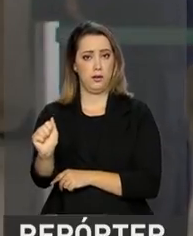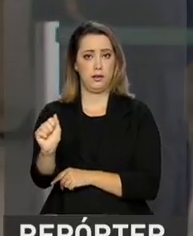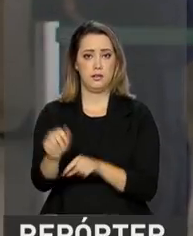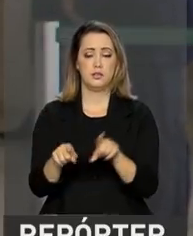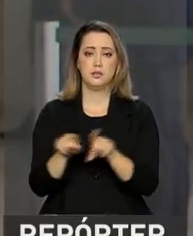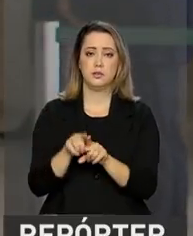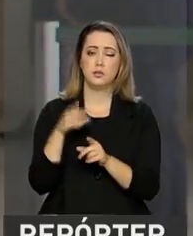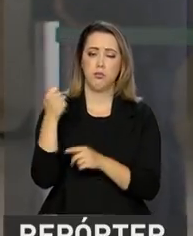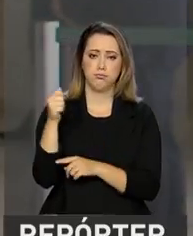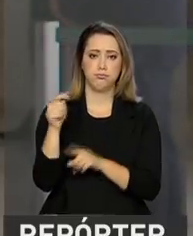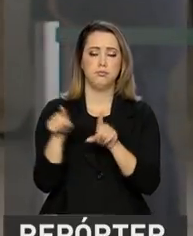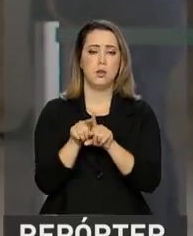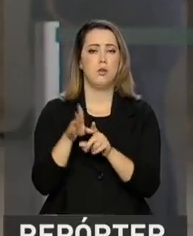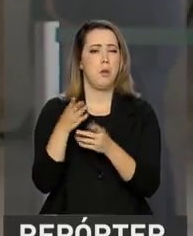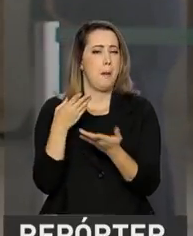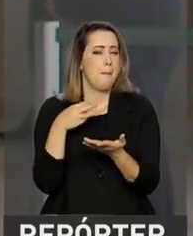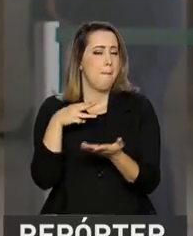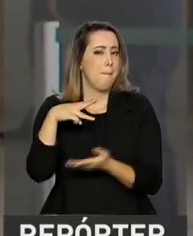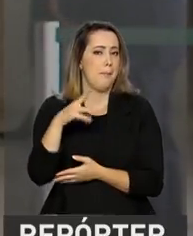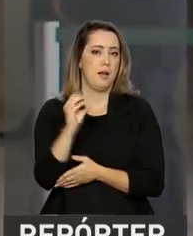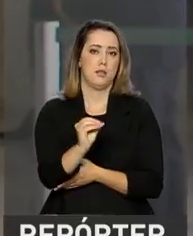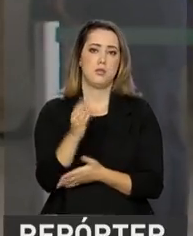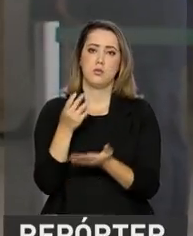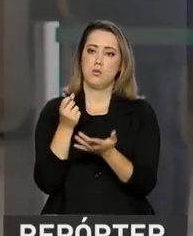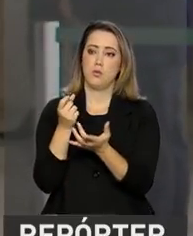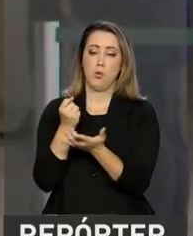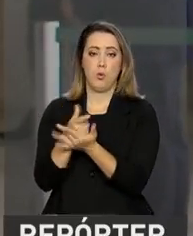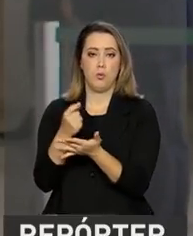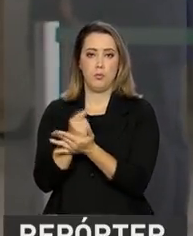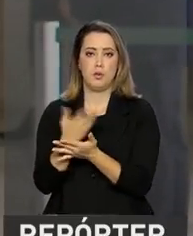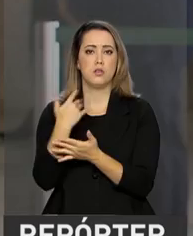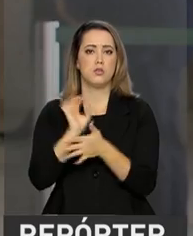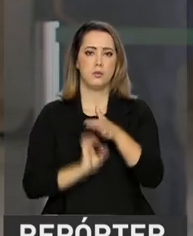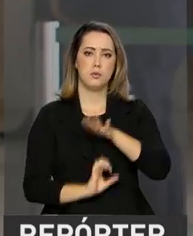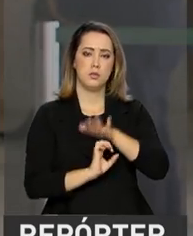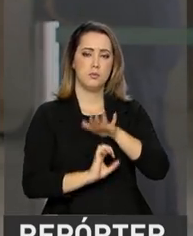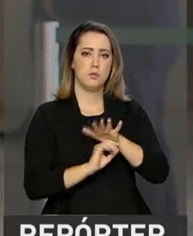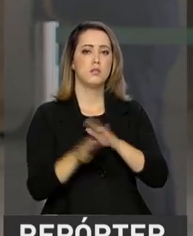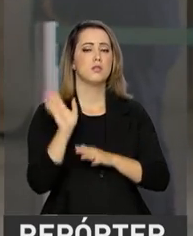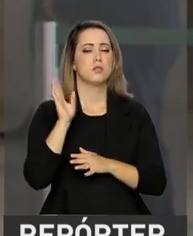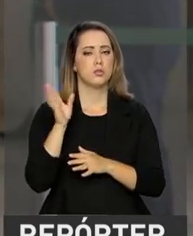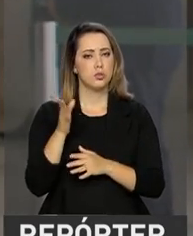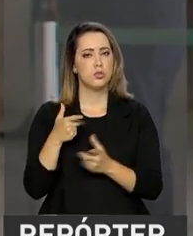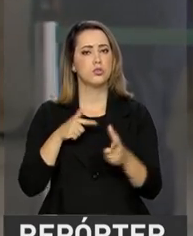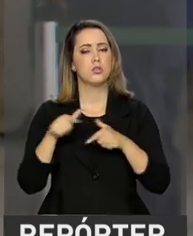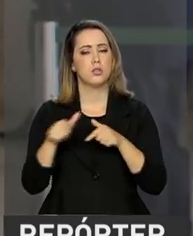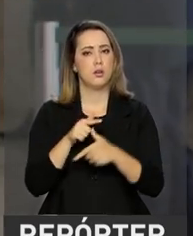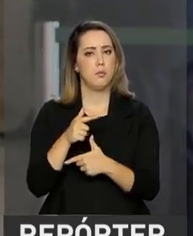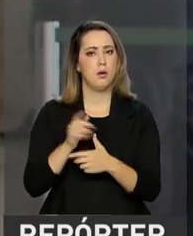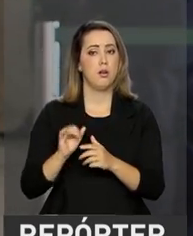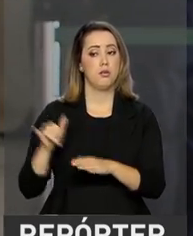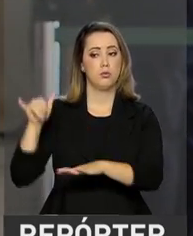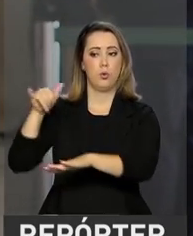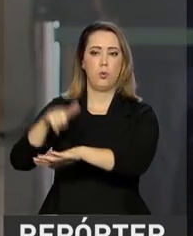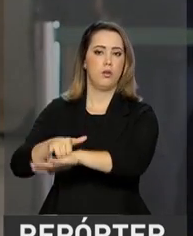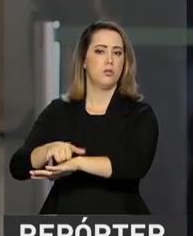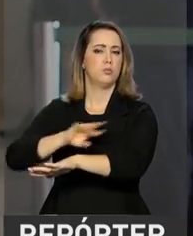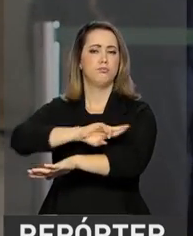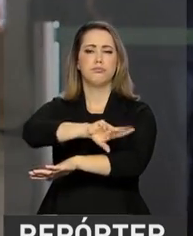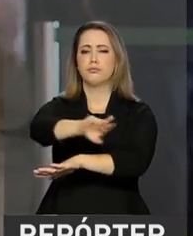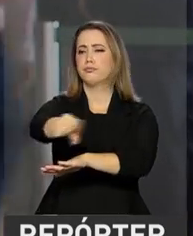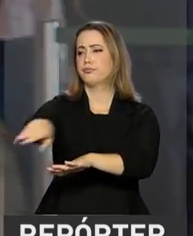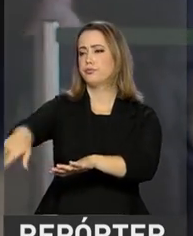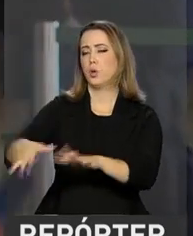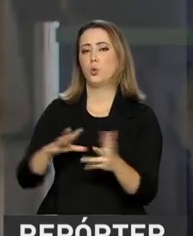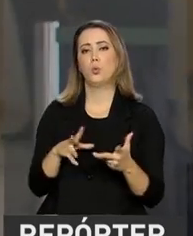ocorreu em março por operadoras que têm experiência na operação de grandes aeroportos mundo afora eles